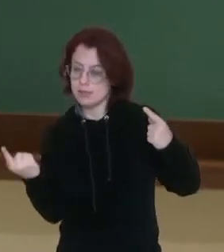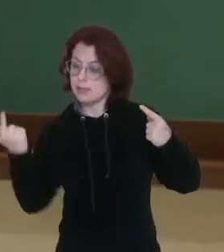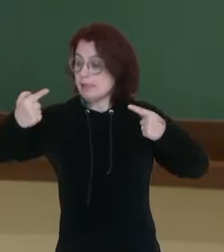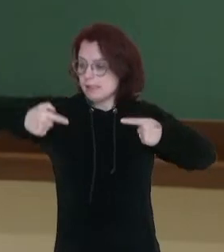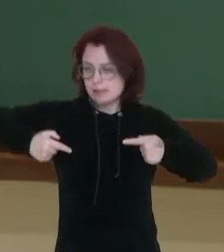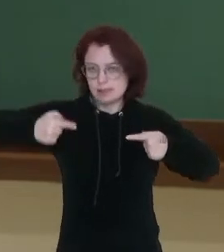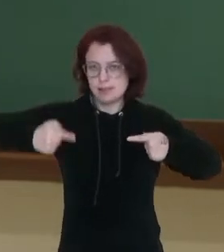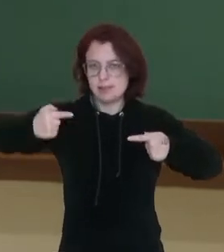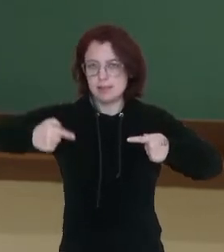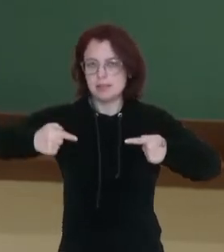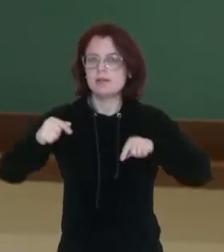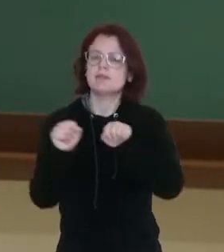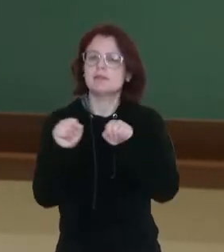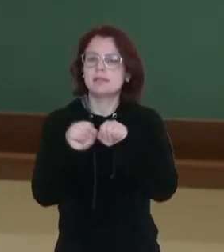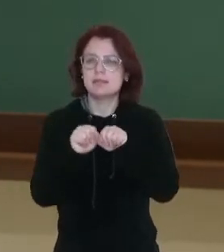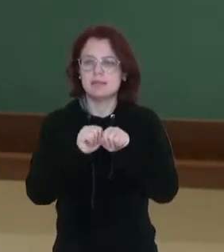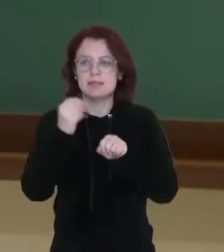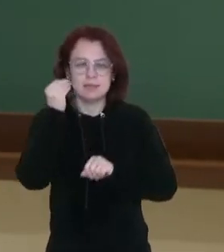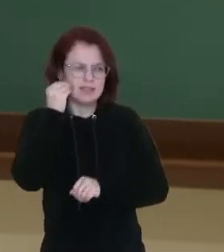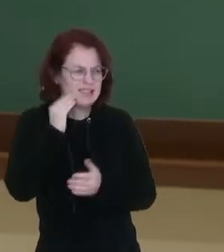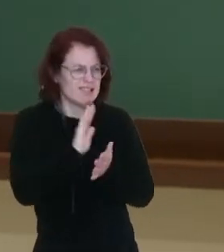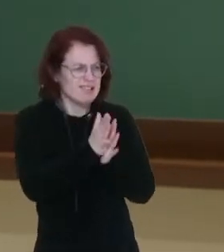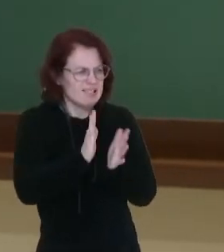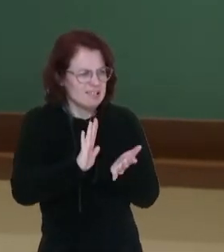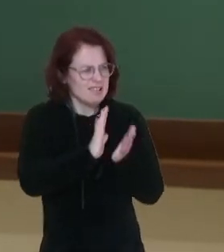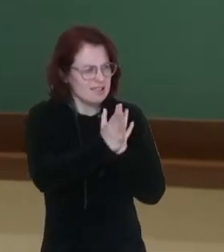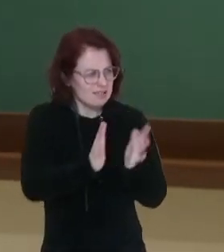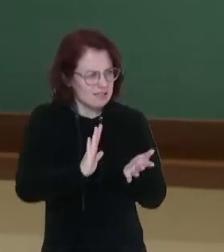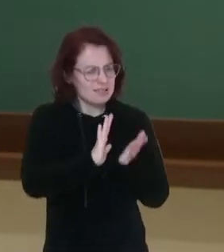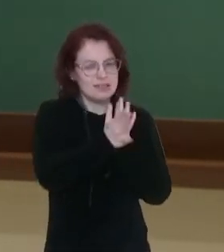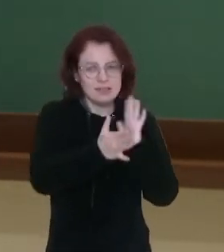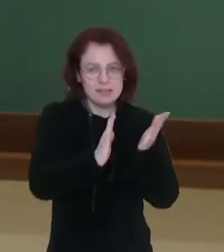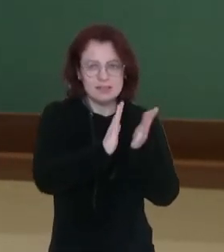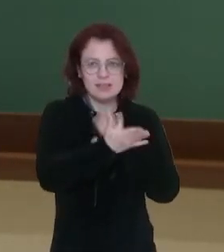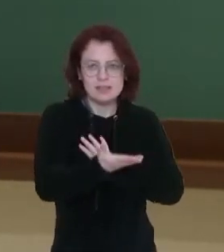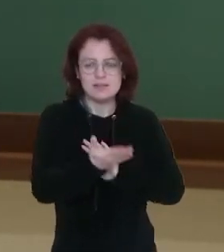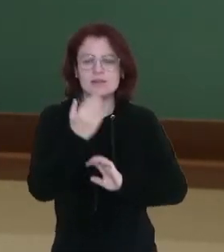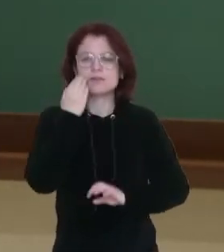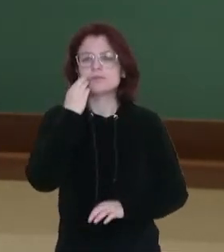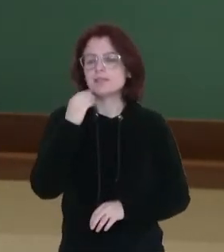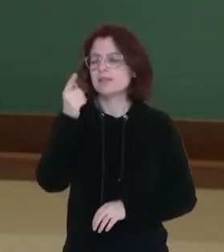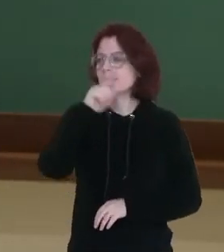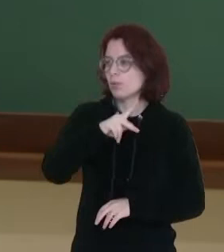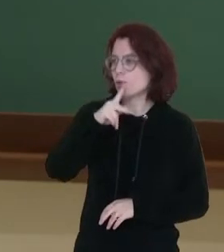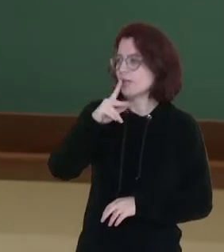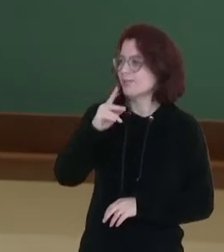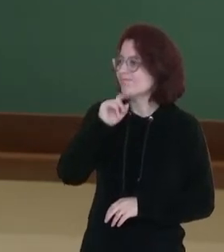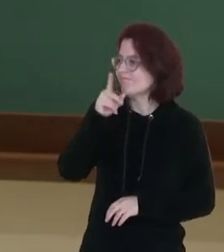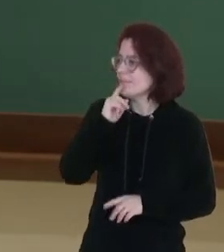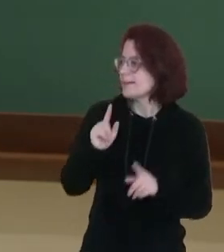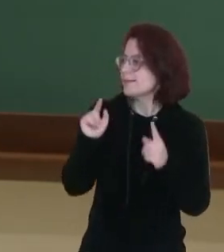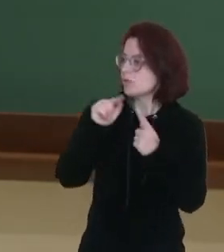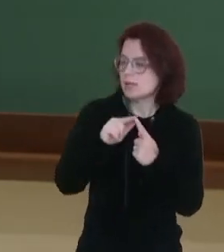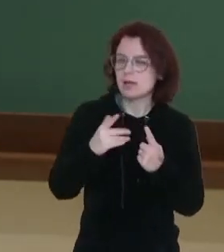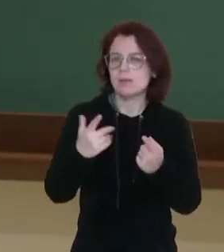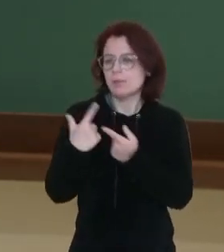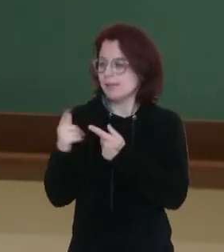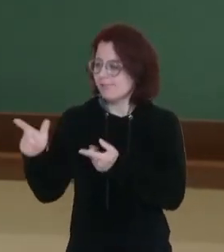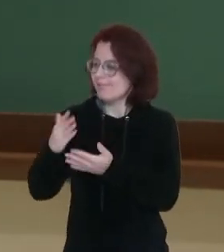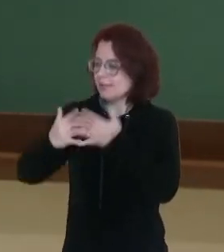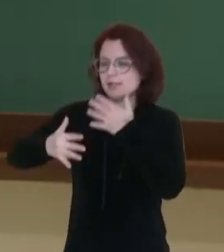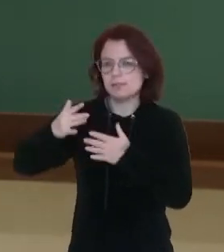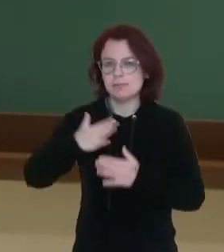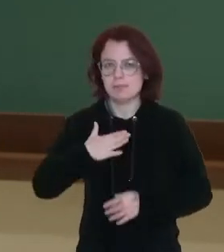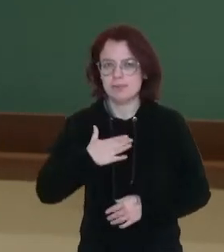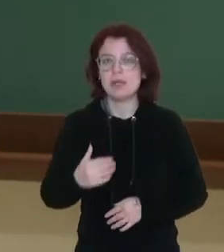né, ele faz tudo para que as coisas deem errado, para que o protagonista não atinja os seus objetivos, né?